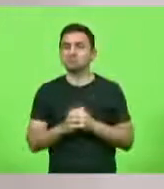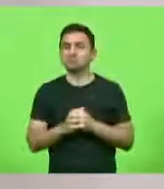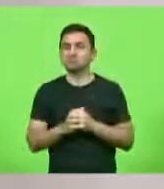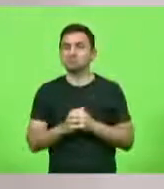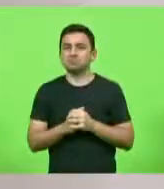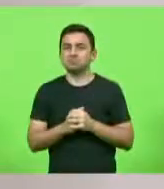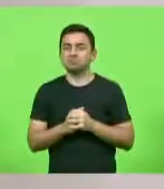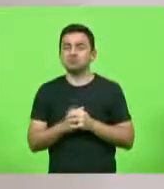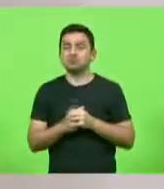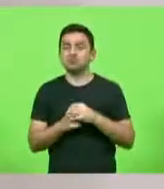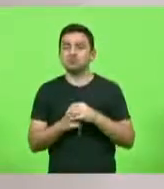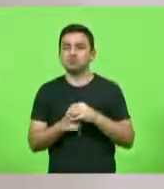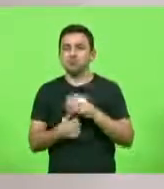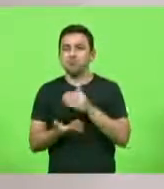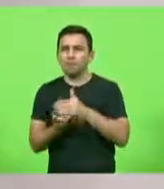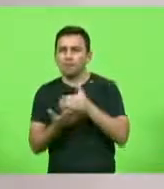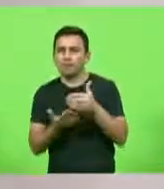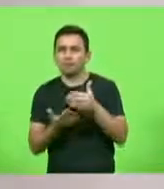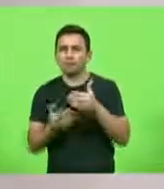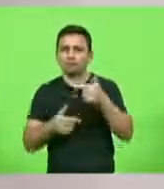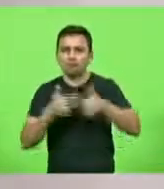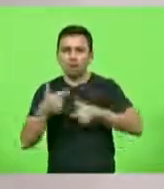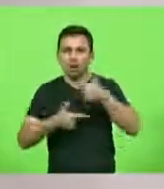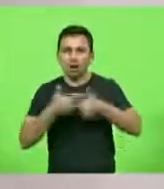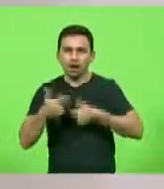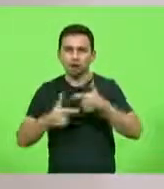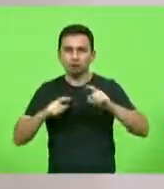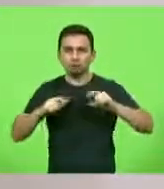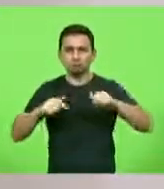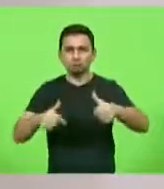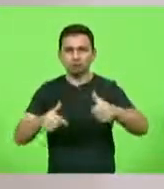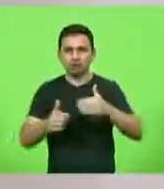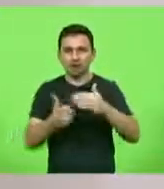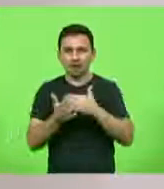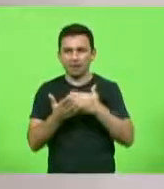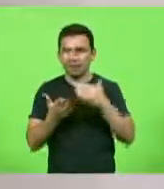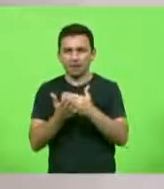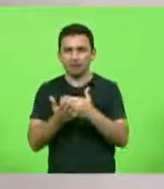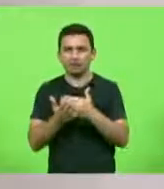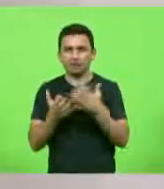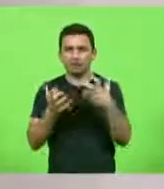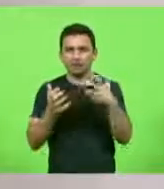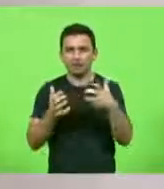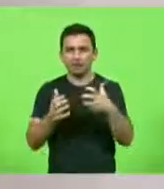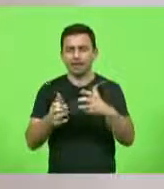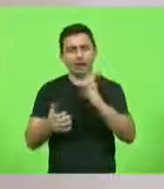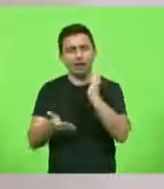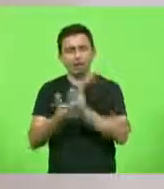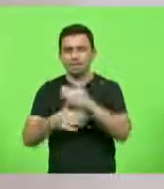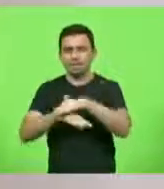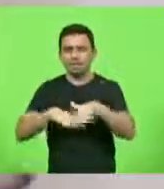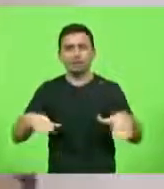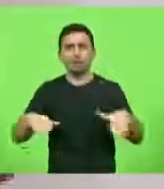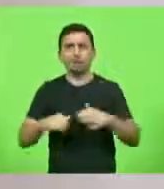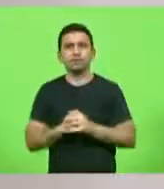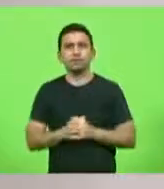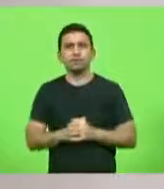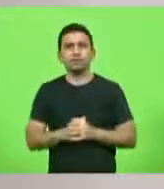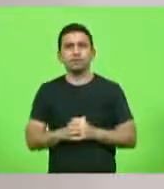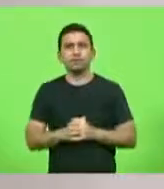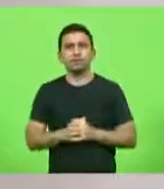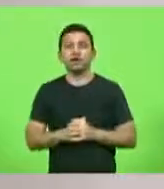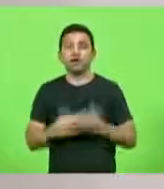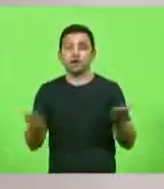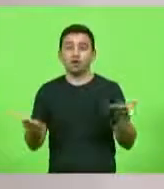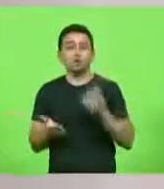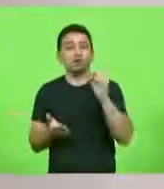a inteligência, o serviço em cima para tentar segurar e desbaratar. E é essa